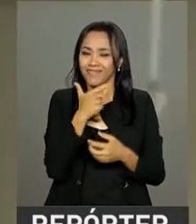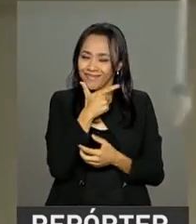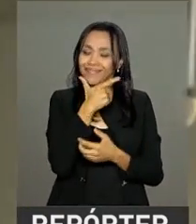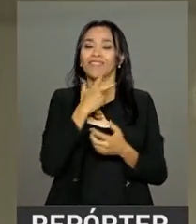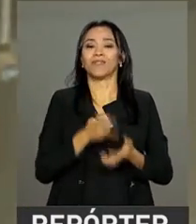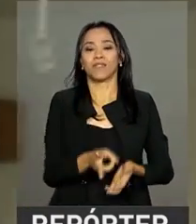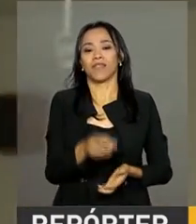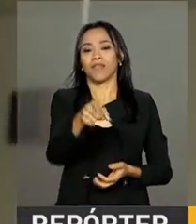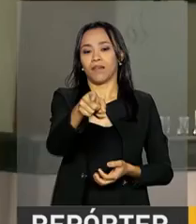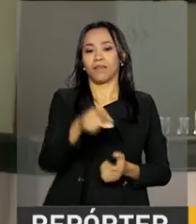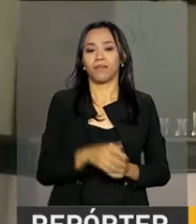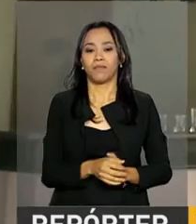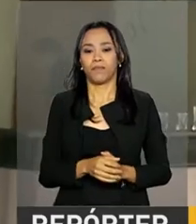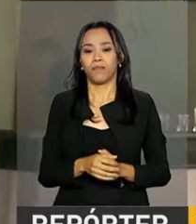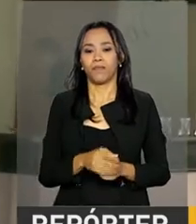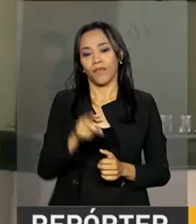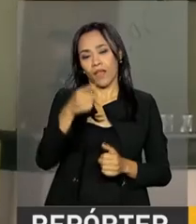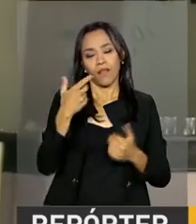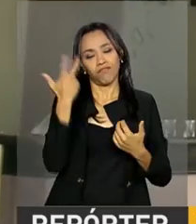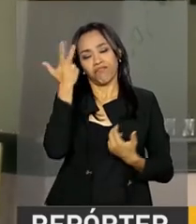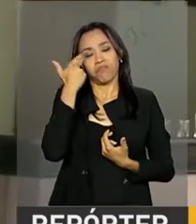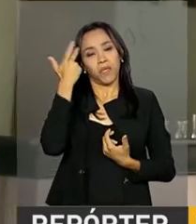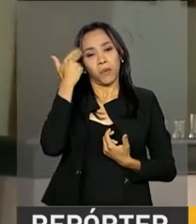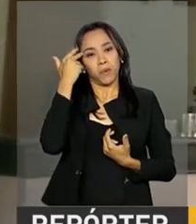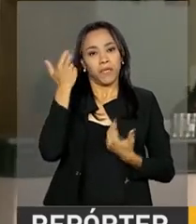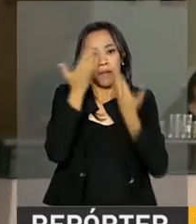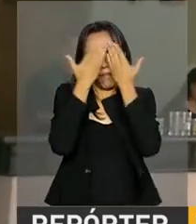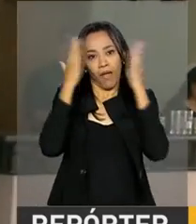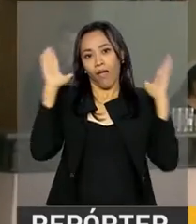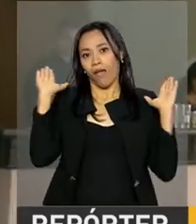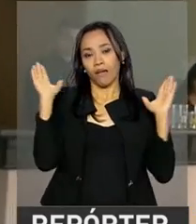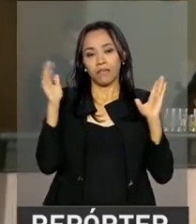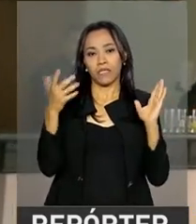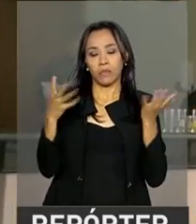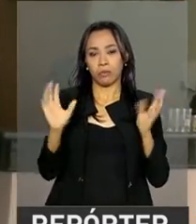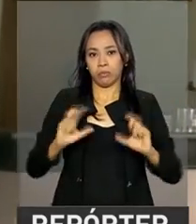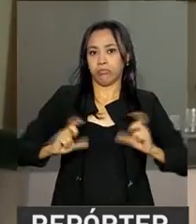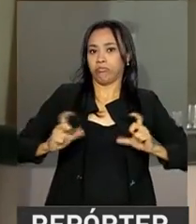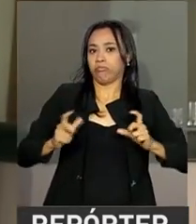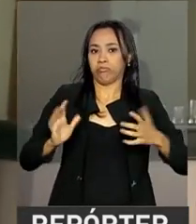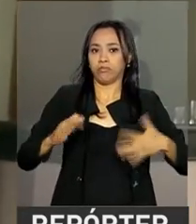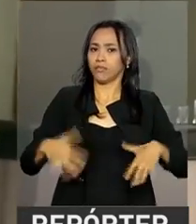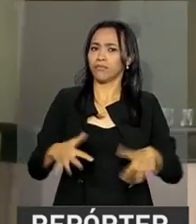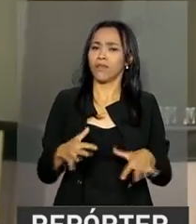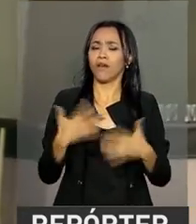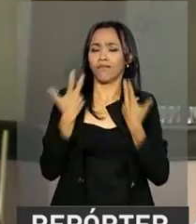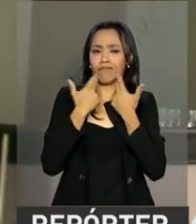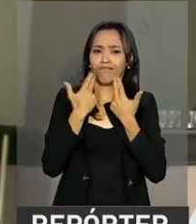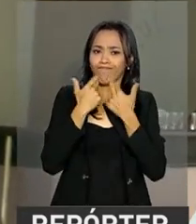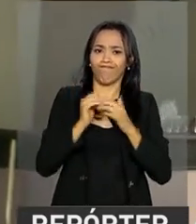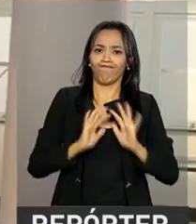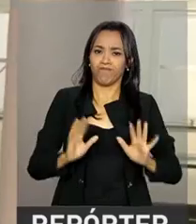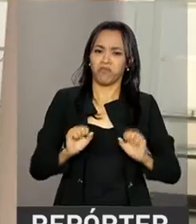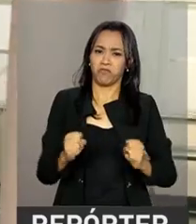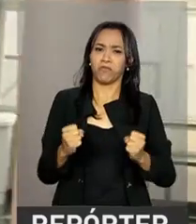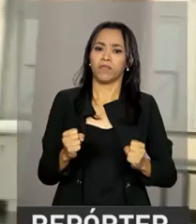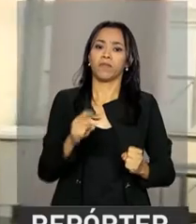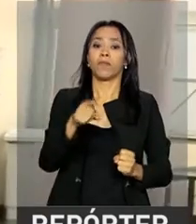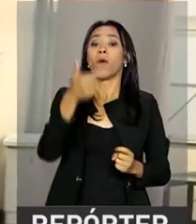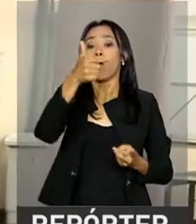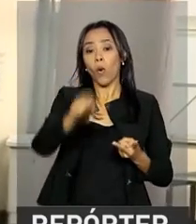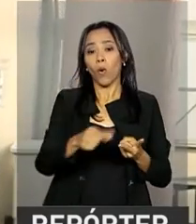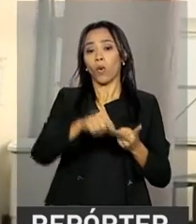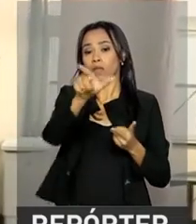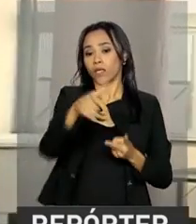rosto. Eu sou muito cabeça aberta, sou muito tranquila. Em nenhum momento me abalei nem nada, não. Fiquei bem, bem firme. Leonardo,